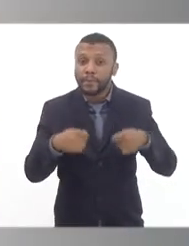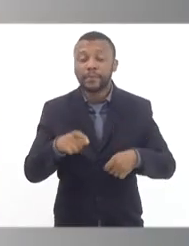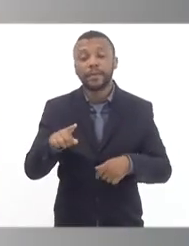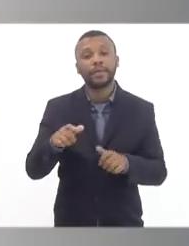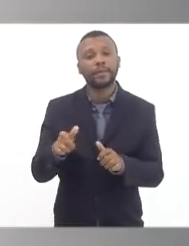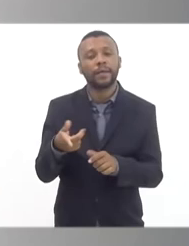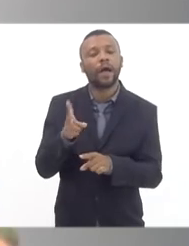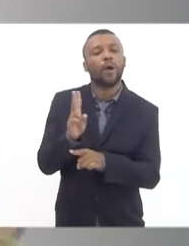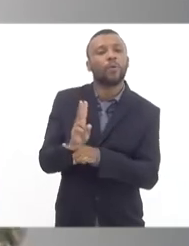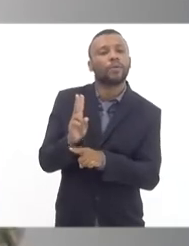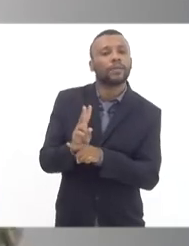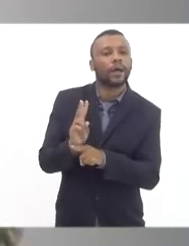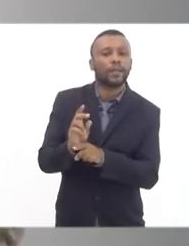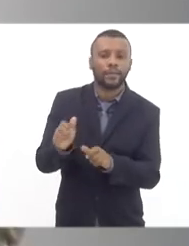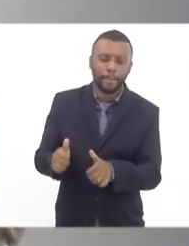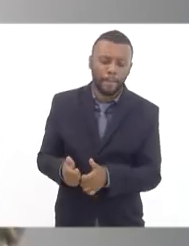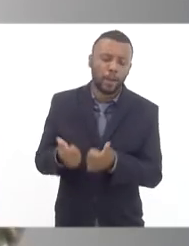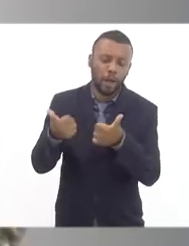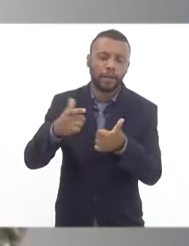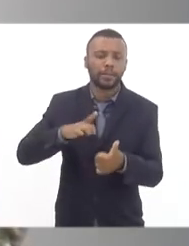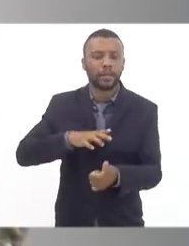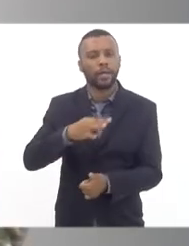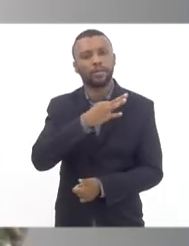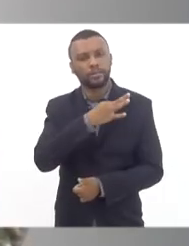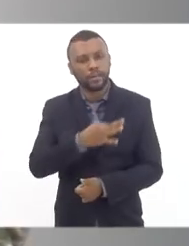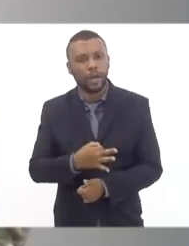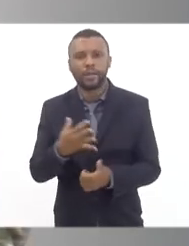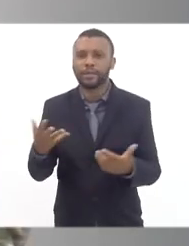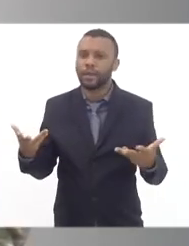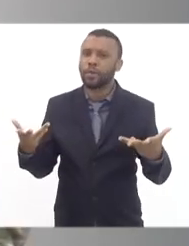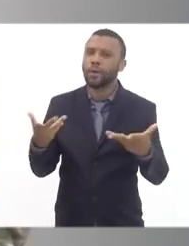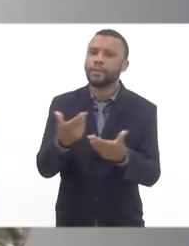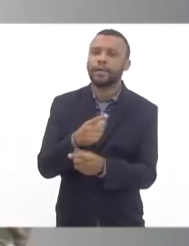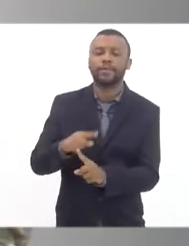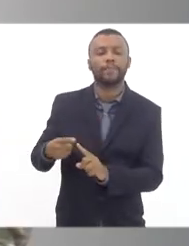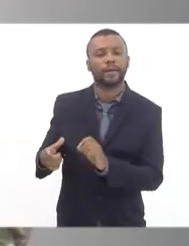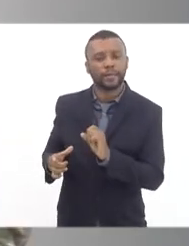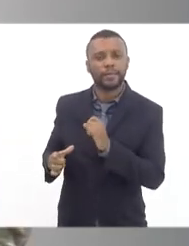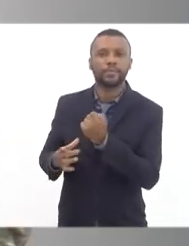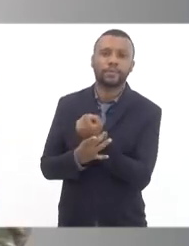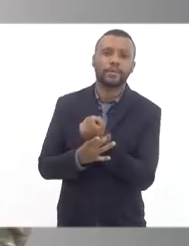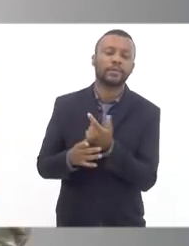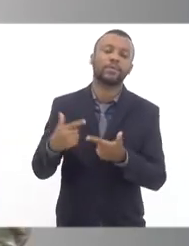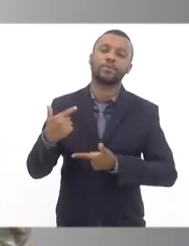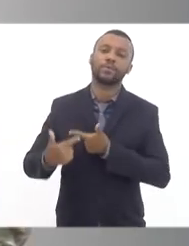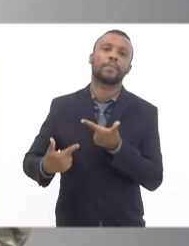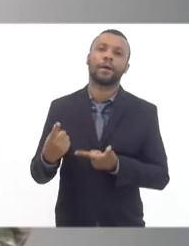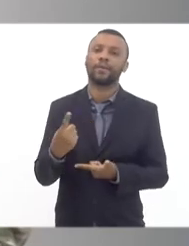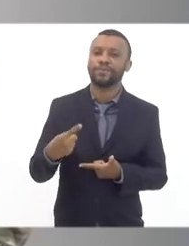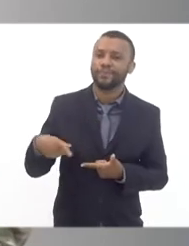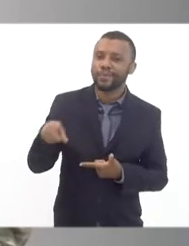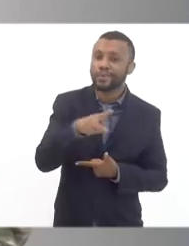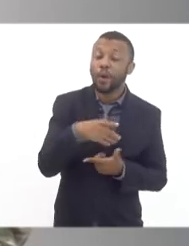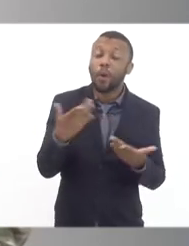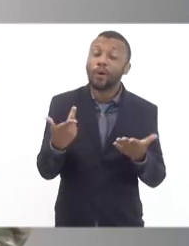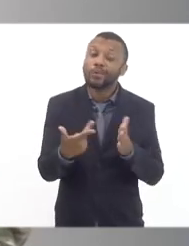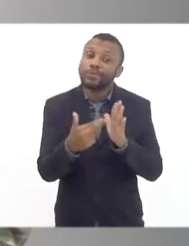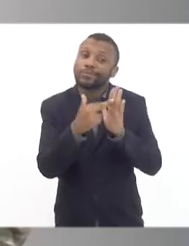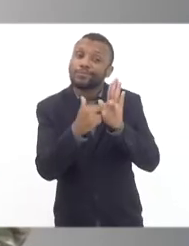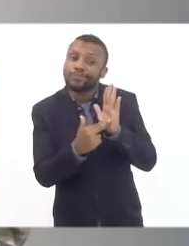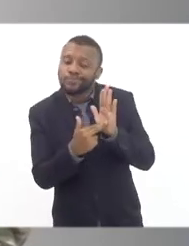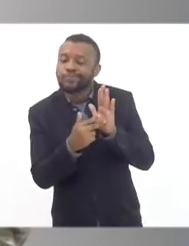melhor cuidada, que ela proporcione uma dignidade, qualidade, segurança nas atividades de vocês. Hoje é um pouco restrito, mas